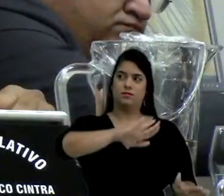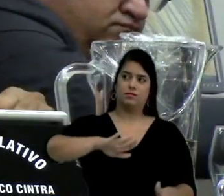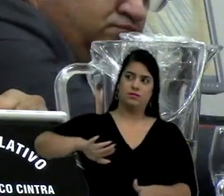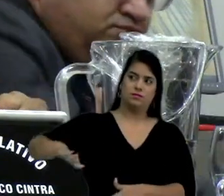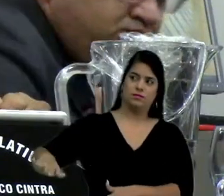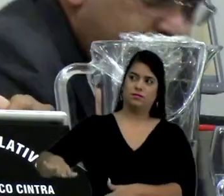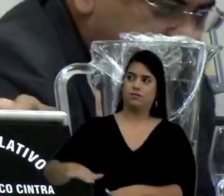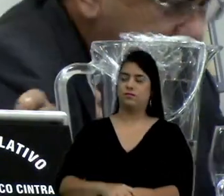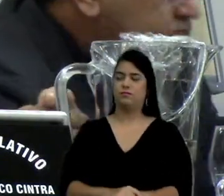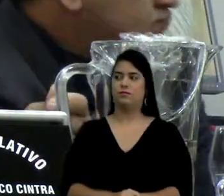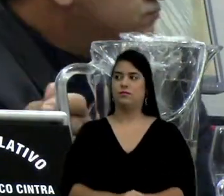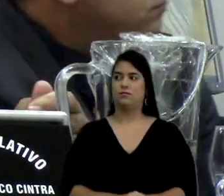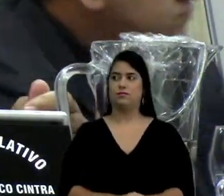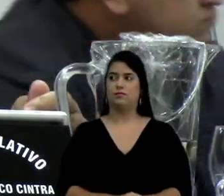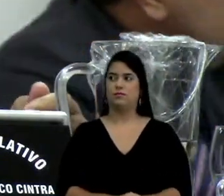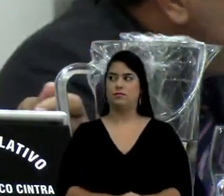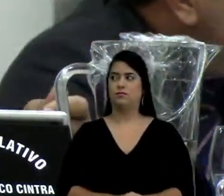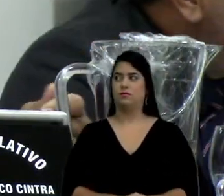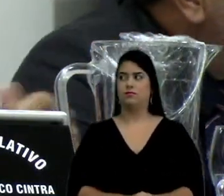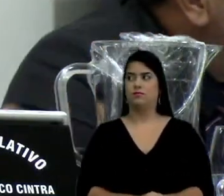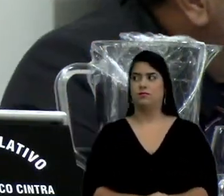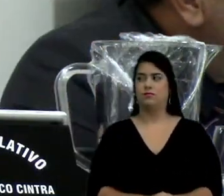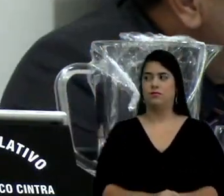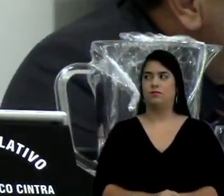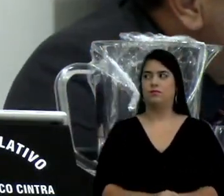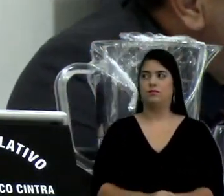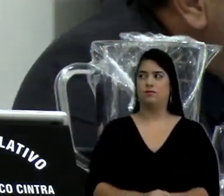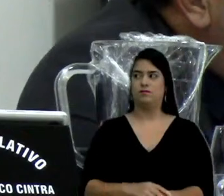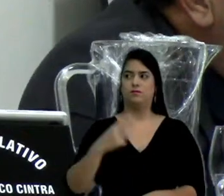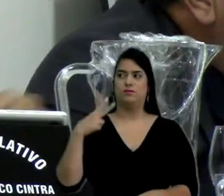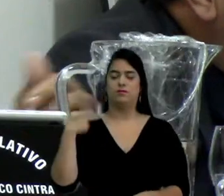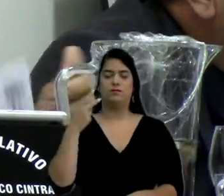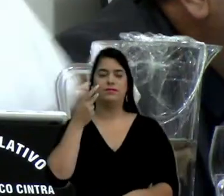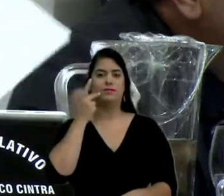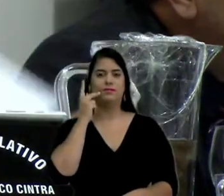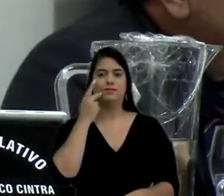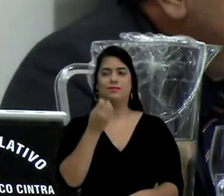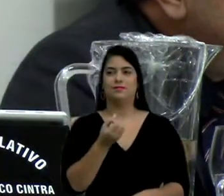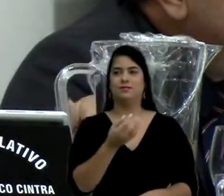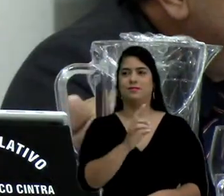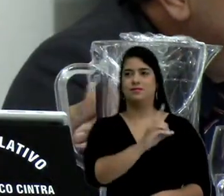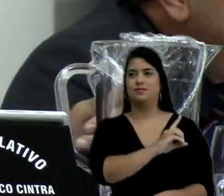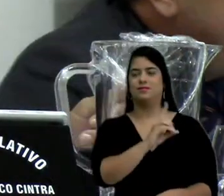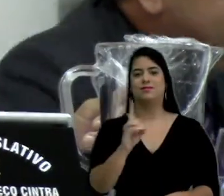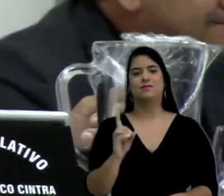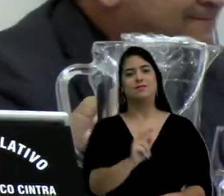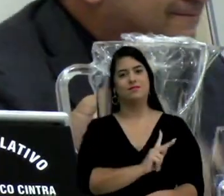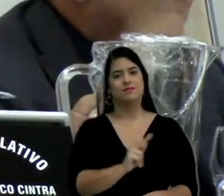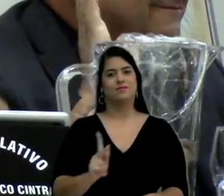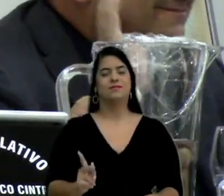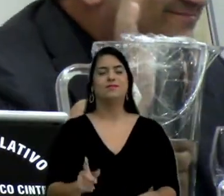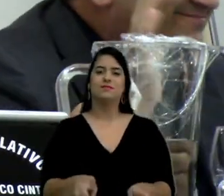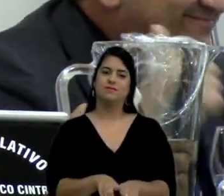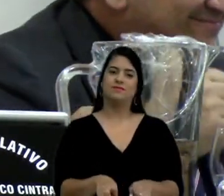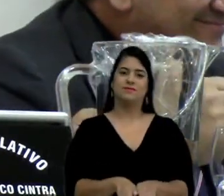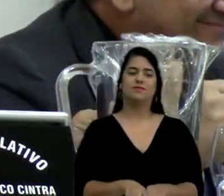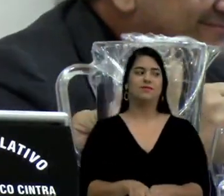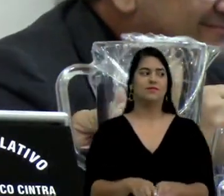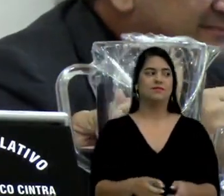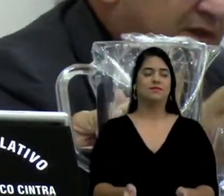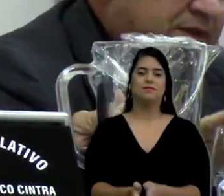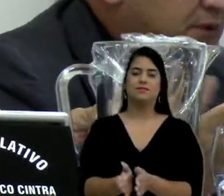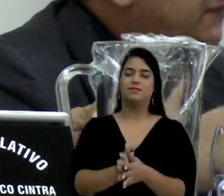Pachequinho Bom dia P de fera Bom dia presidente também quero colocar aqui umas